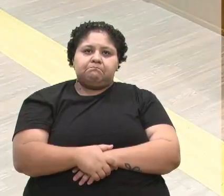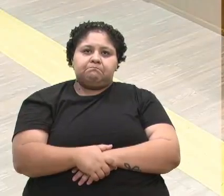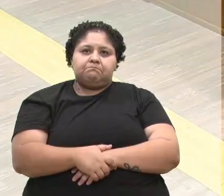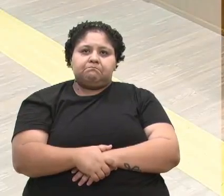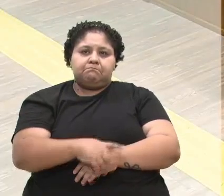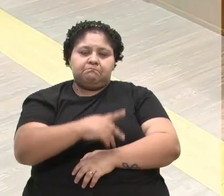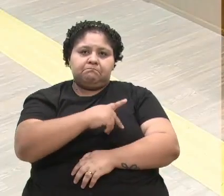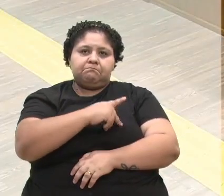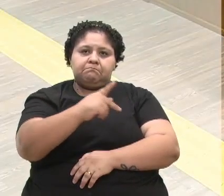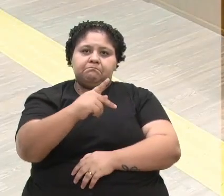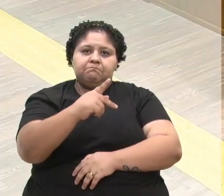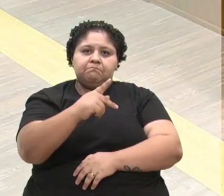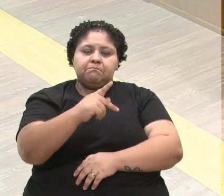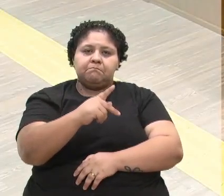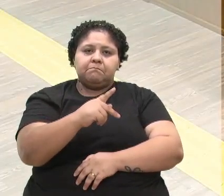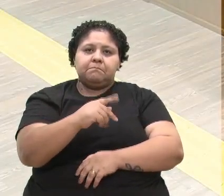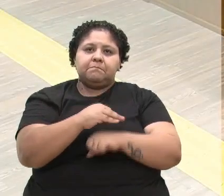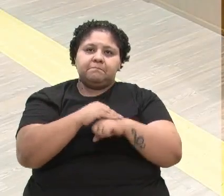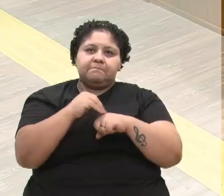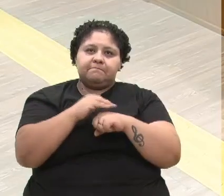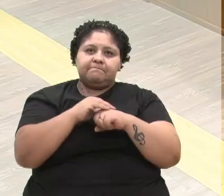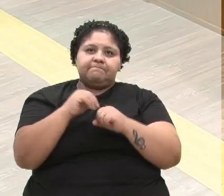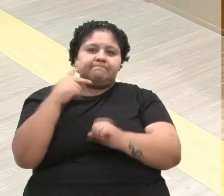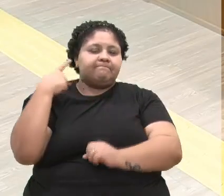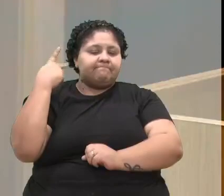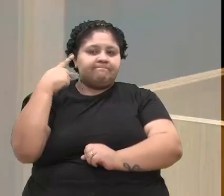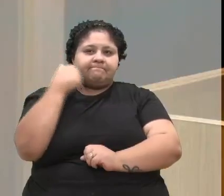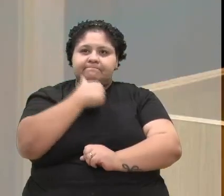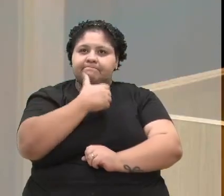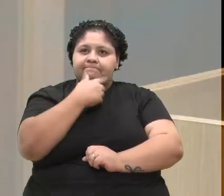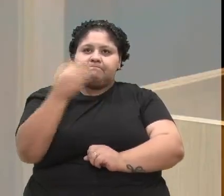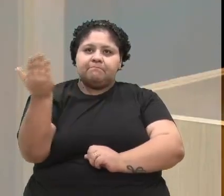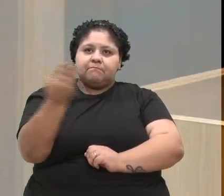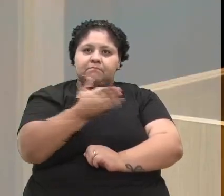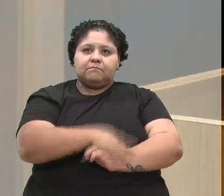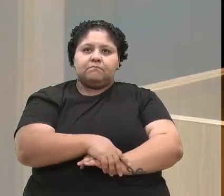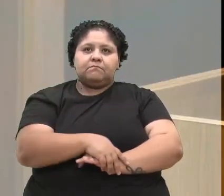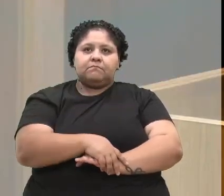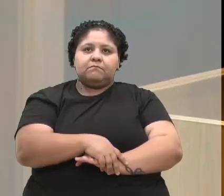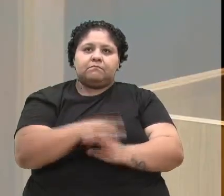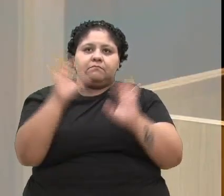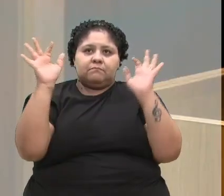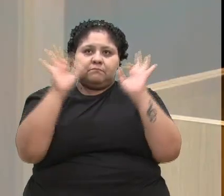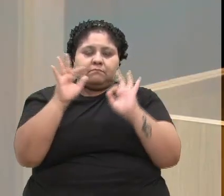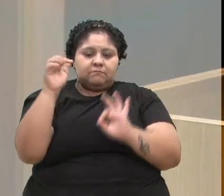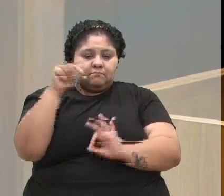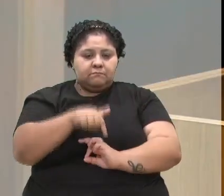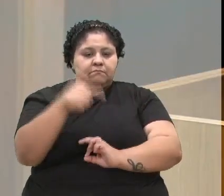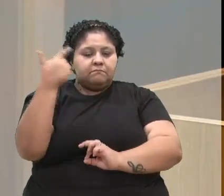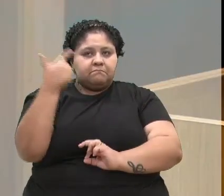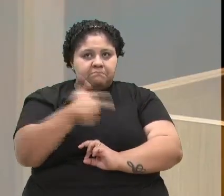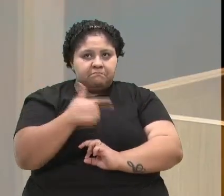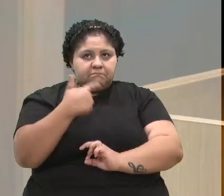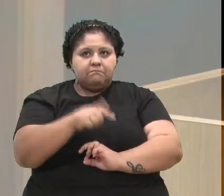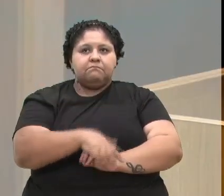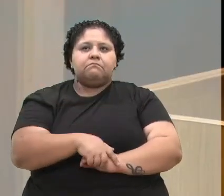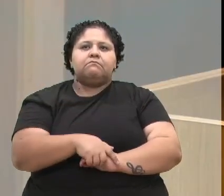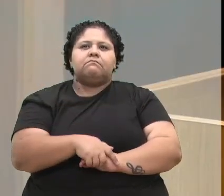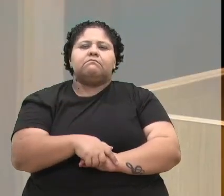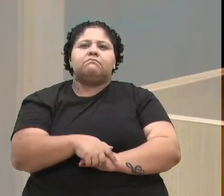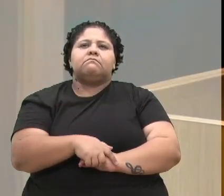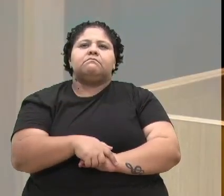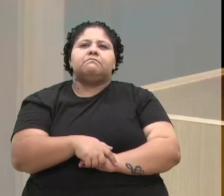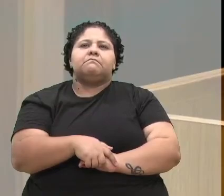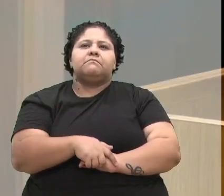Senhora presidente, queridos colegas, é uma alegria estar aqui novamente de volta. Passei uns dias